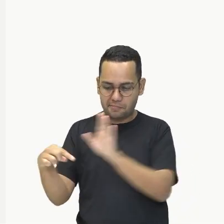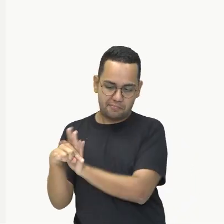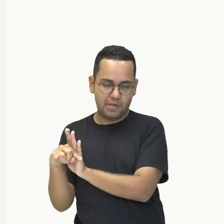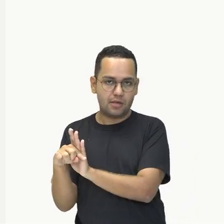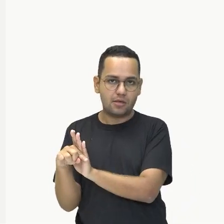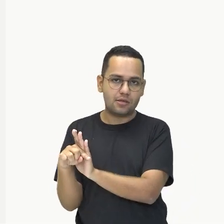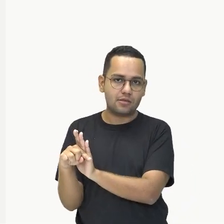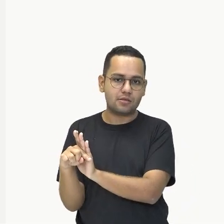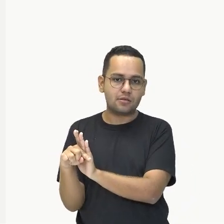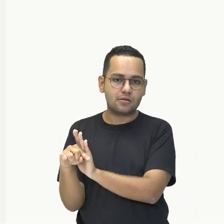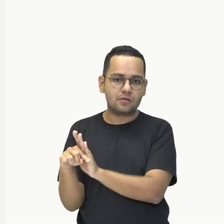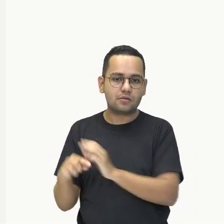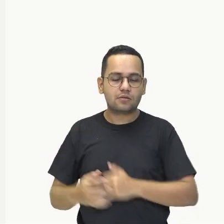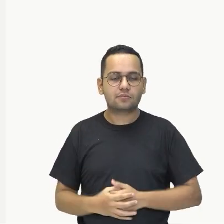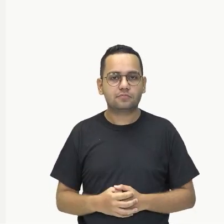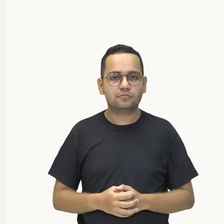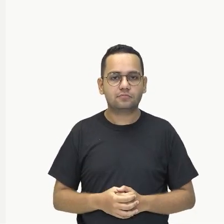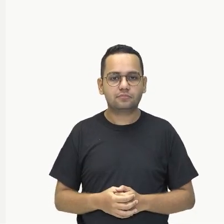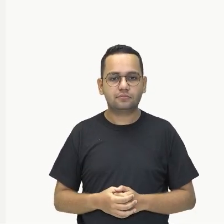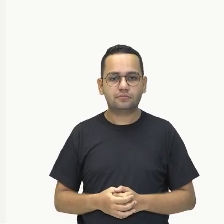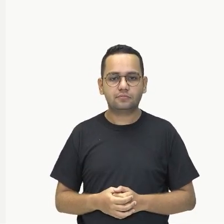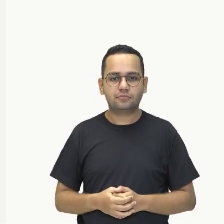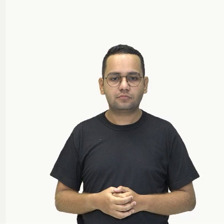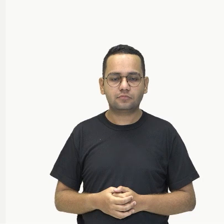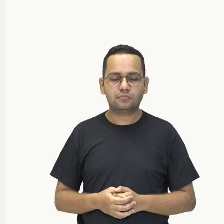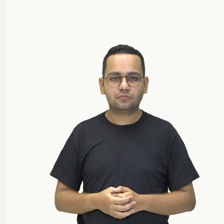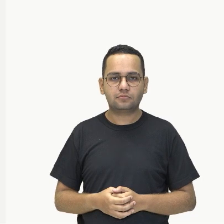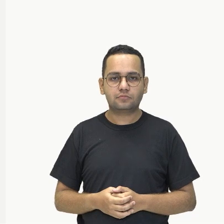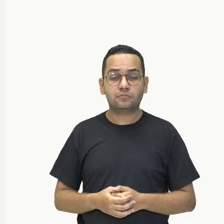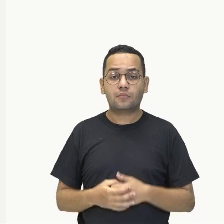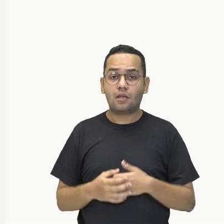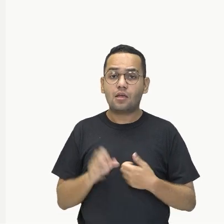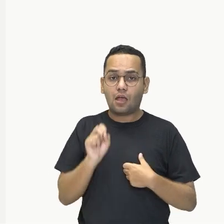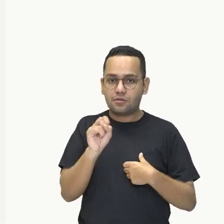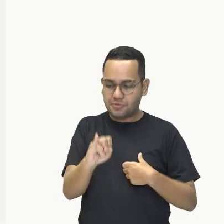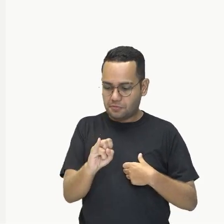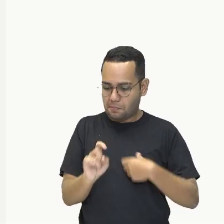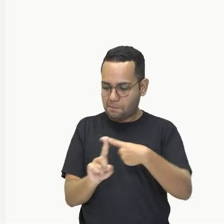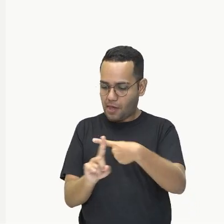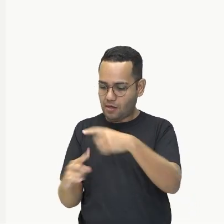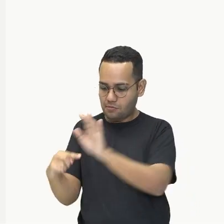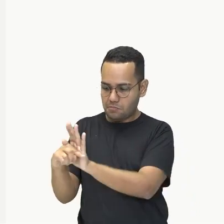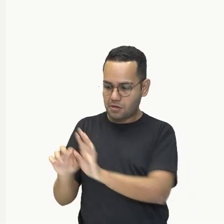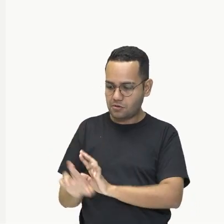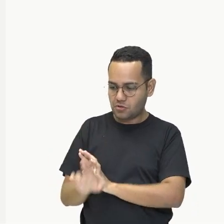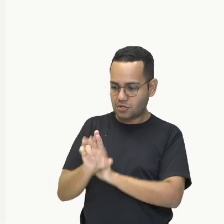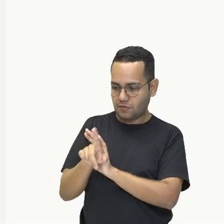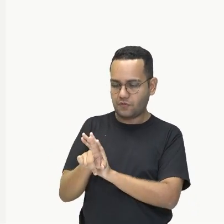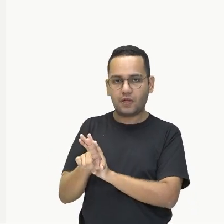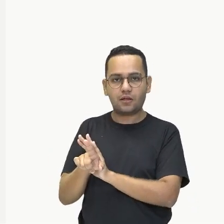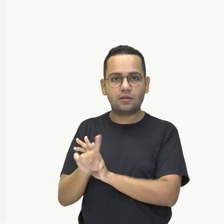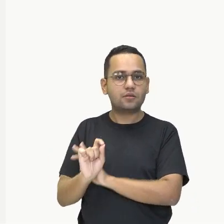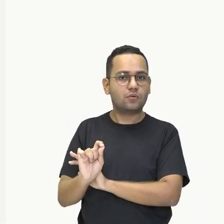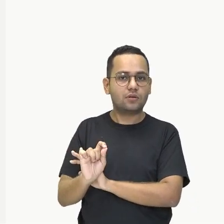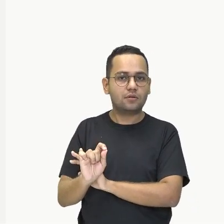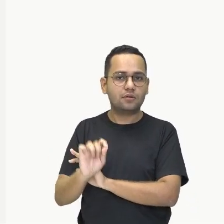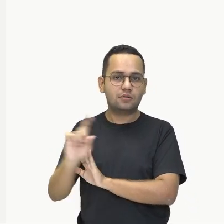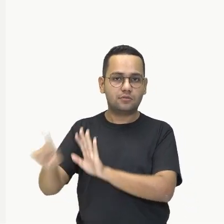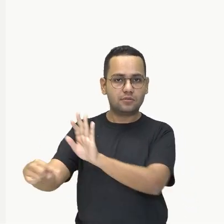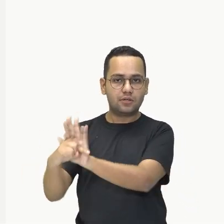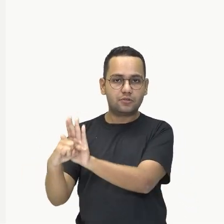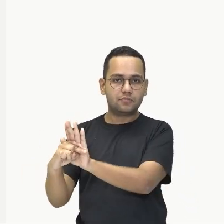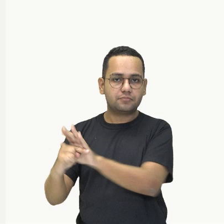dois sinais juntos. E sempre que os sinais são diferentes, o resultado deles vão dar